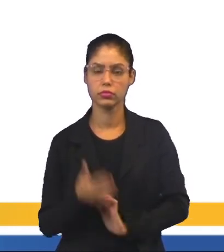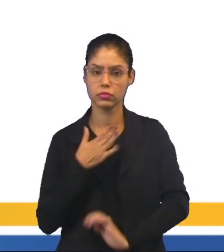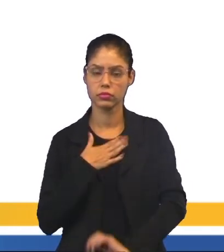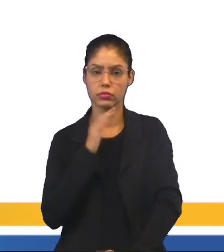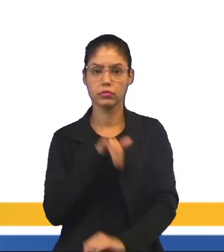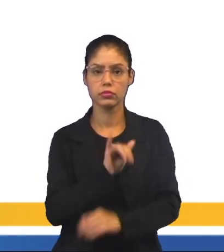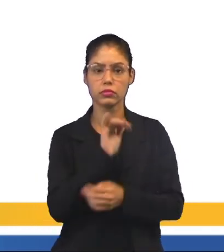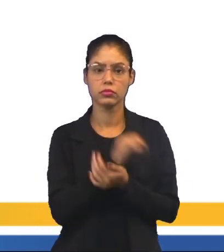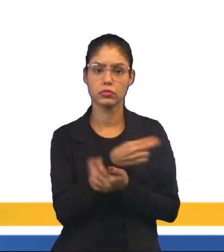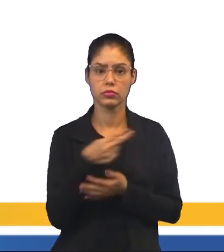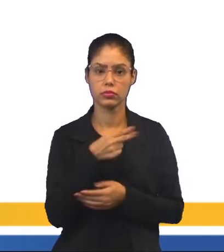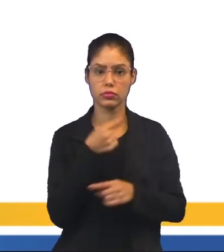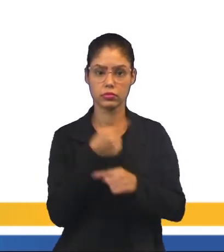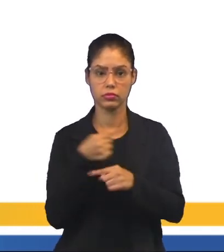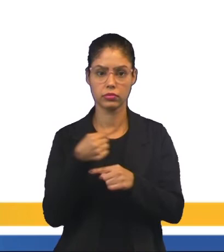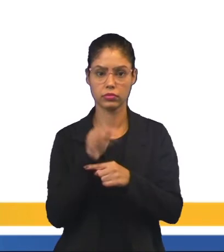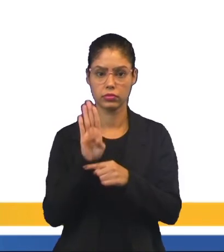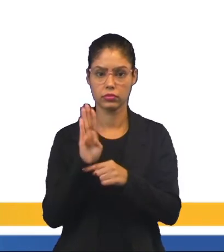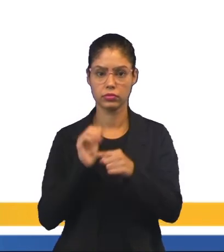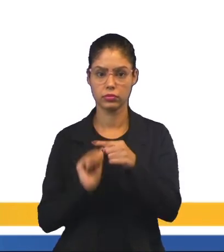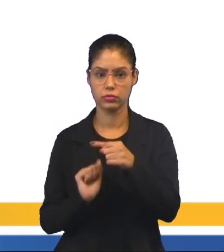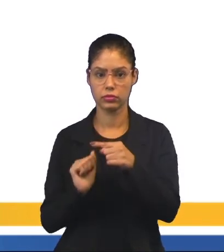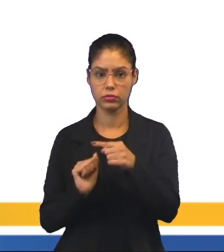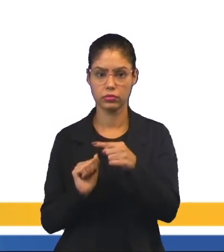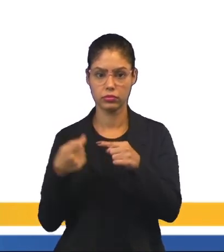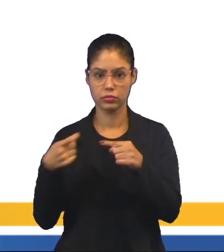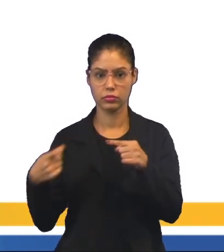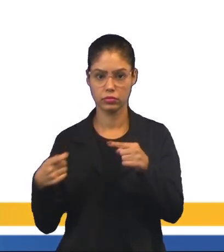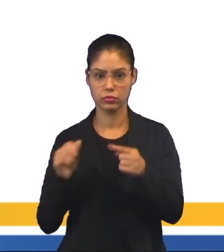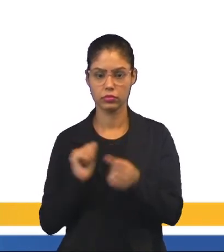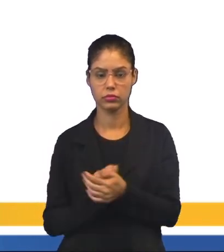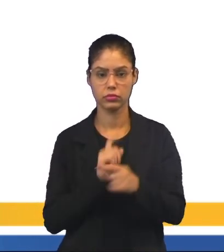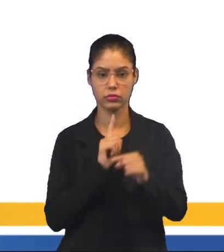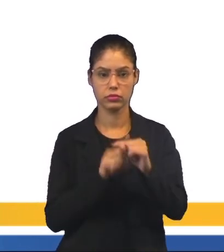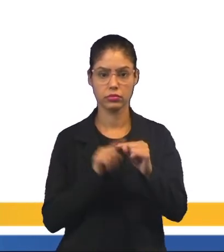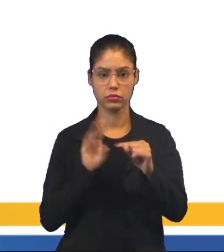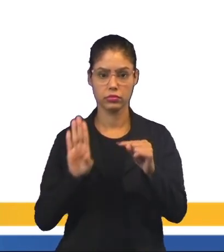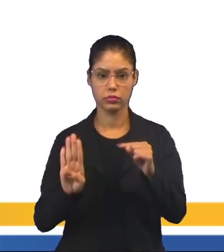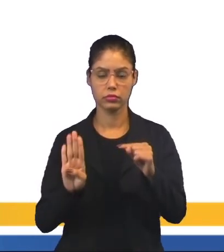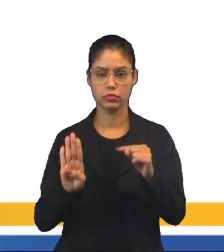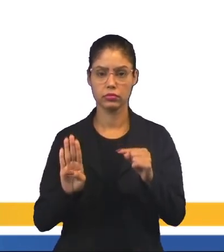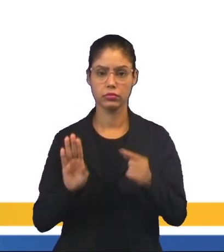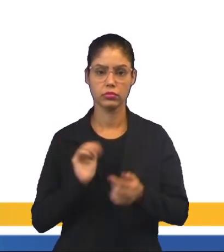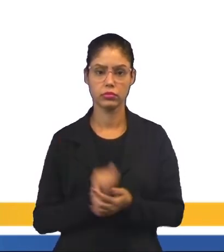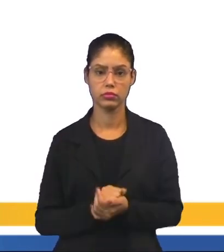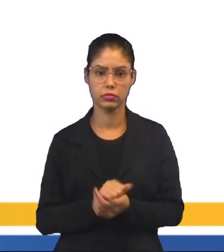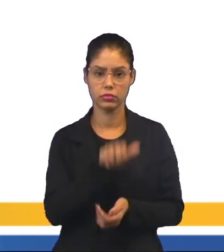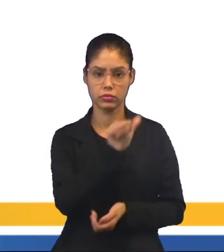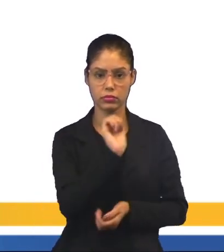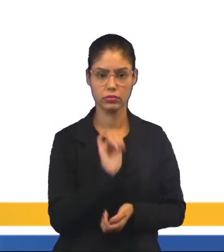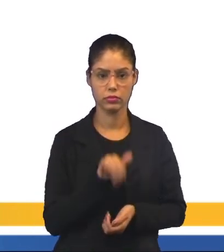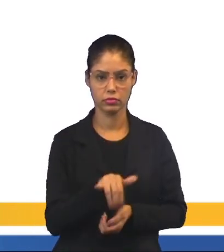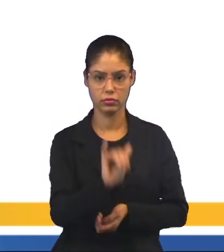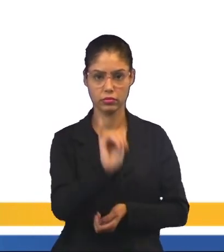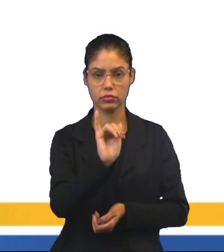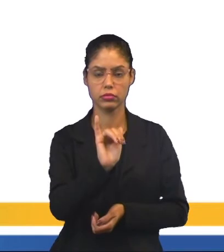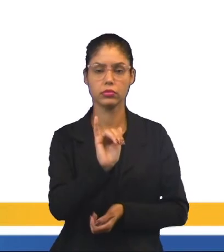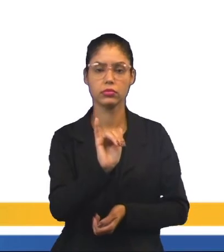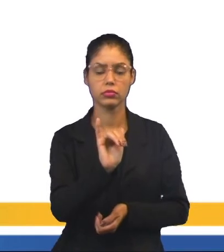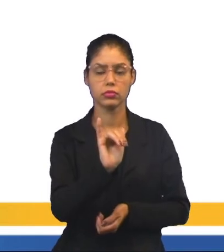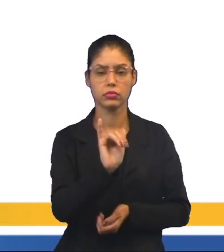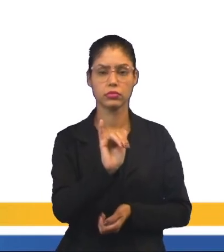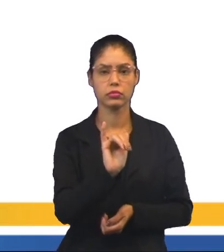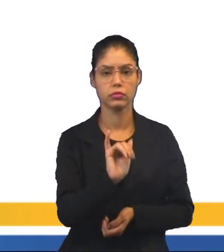y é igual a menos b sobre ax, tá? Mais b, onde,